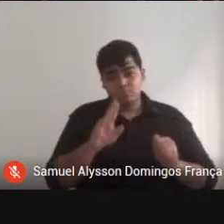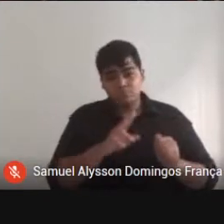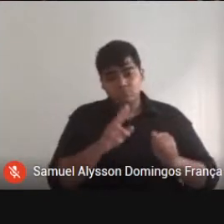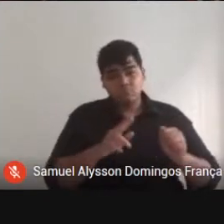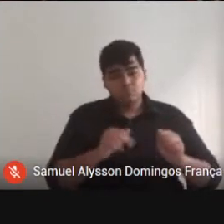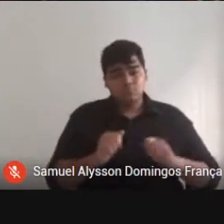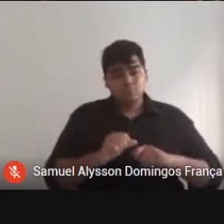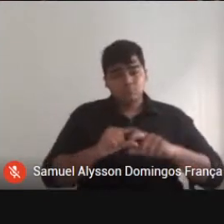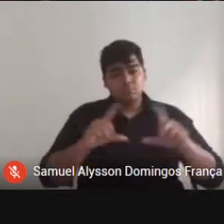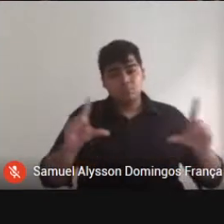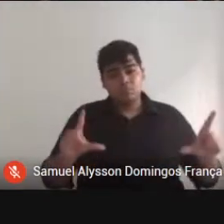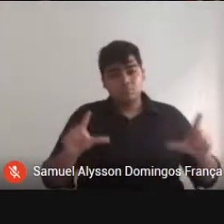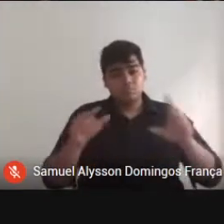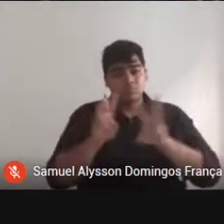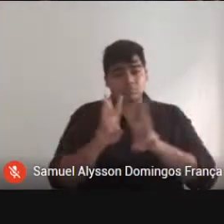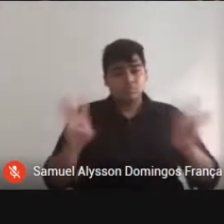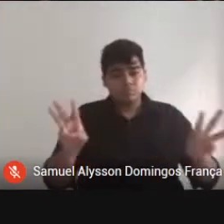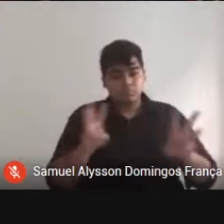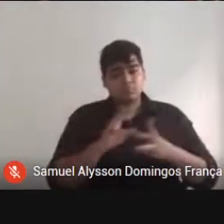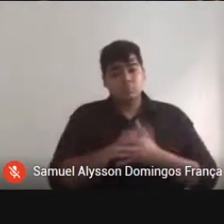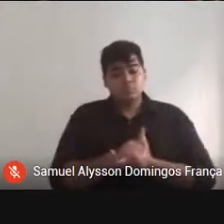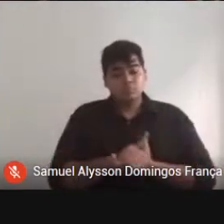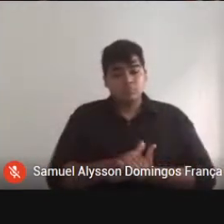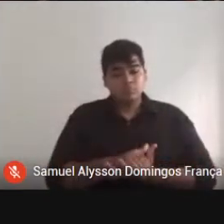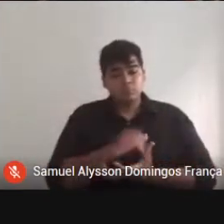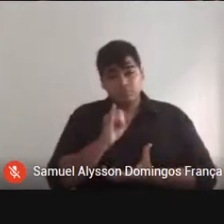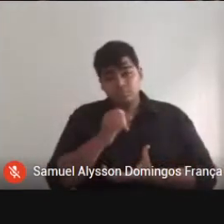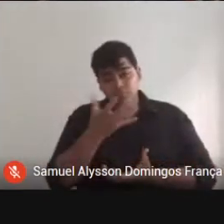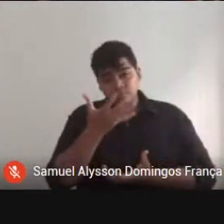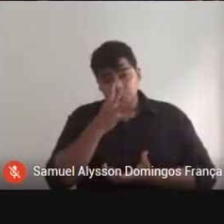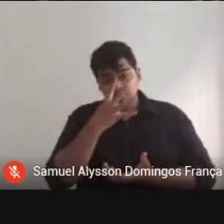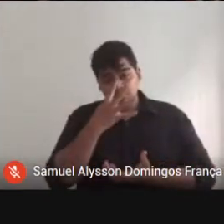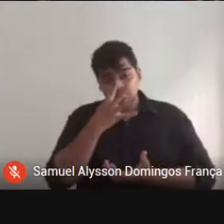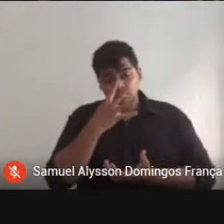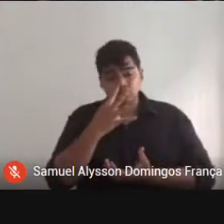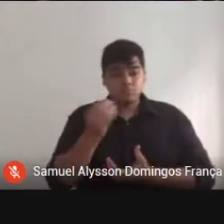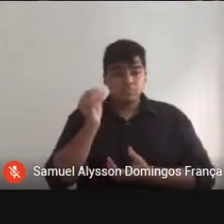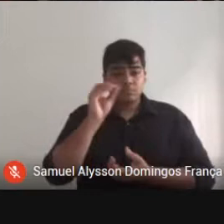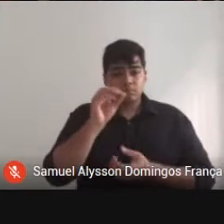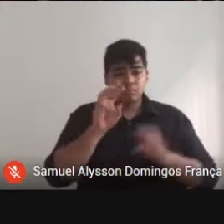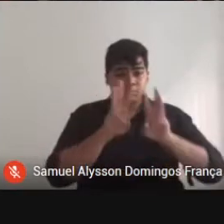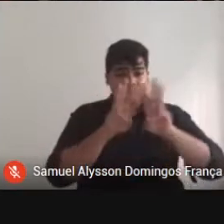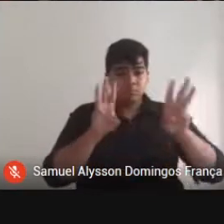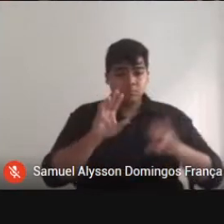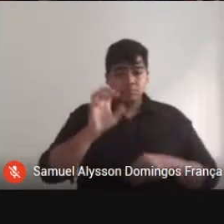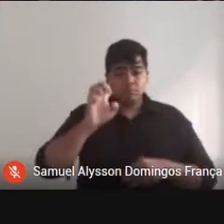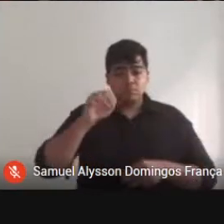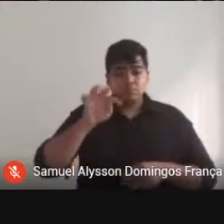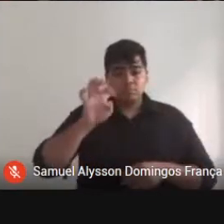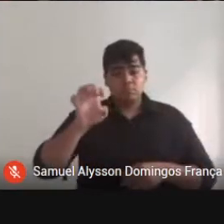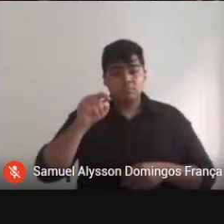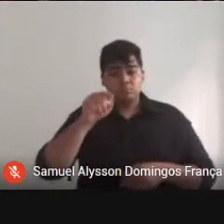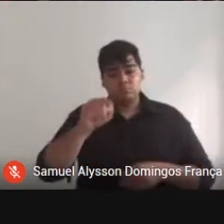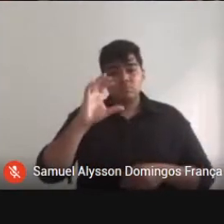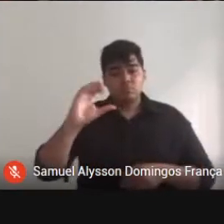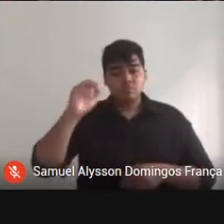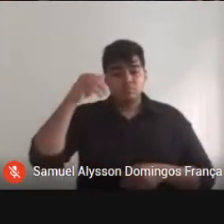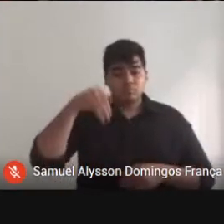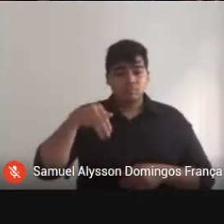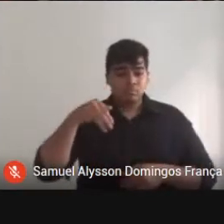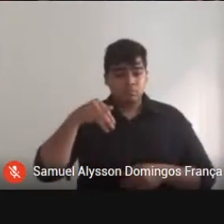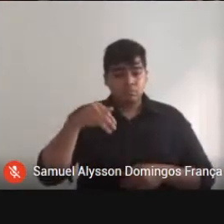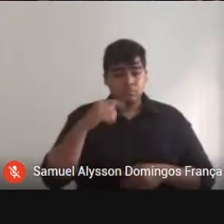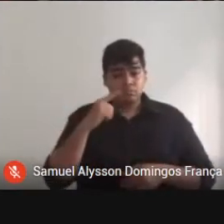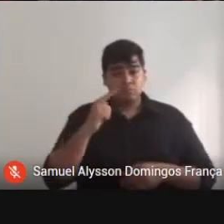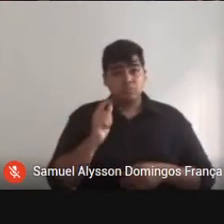que você estiver assistindo aí, e aí digita o site mente.com, e repetindo, na hora que